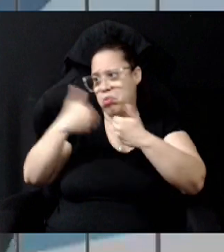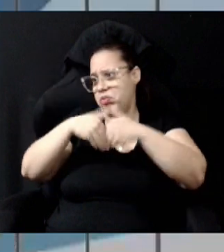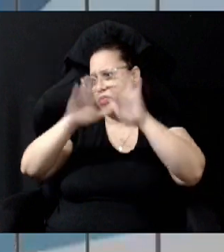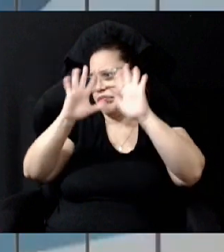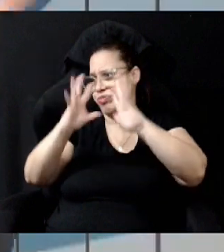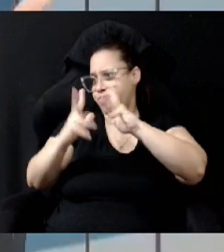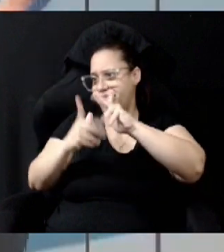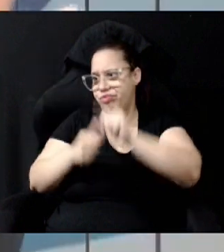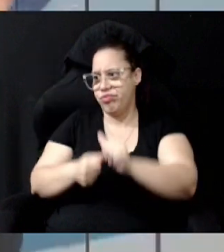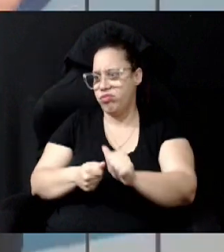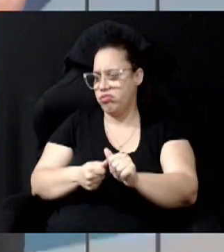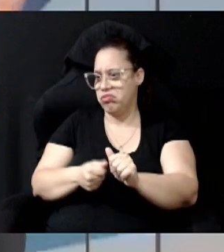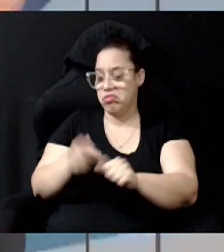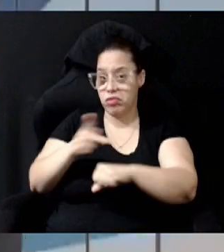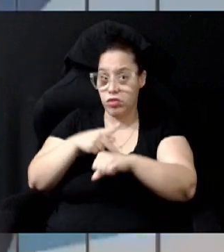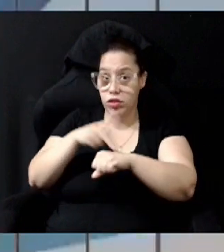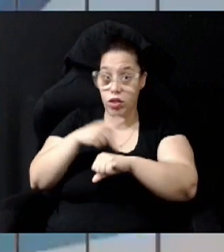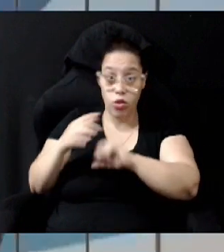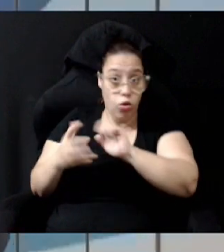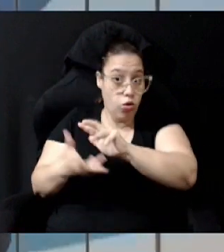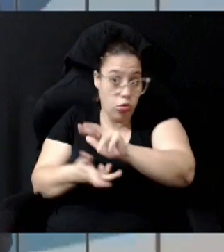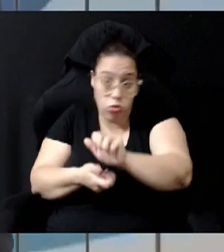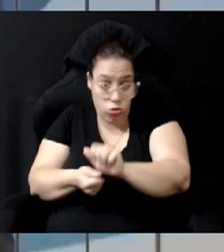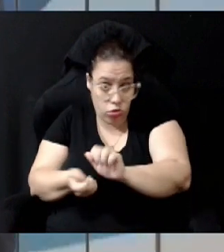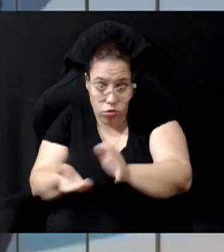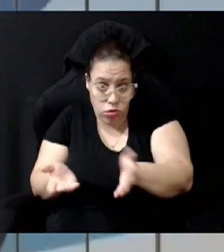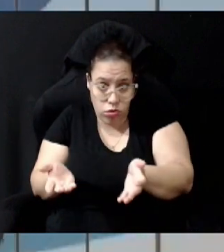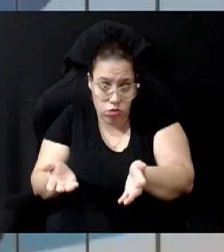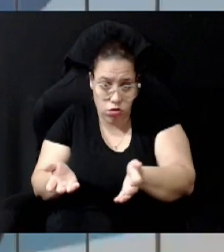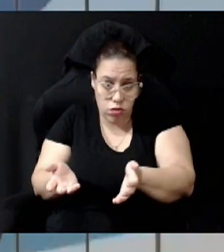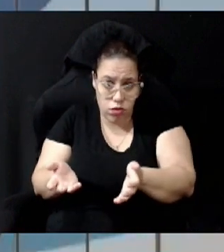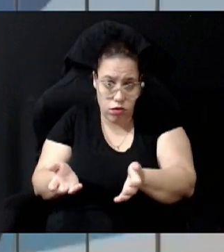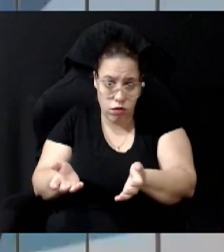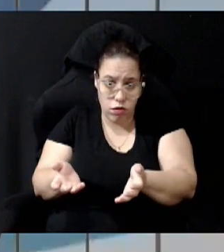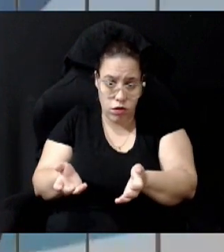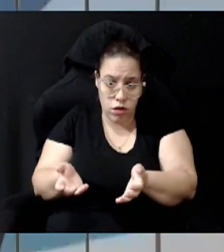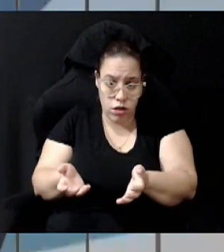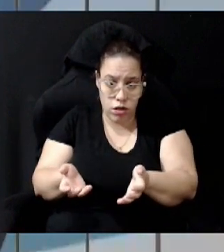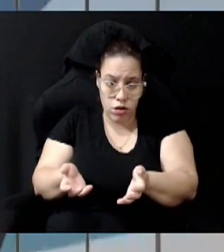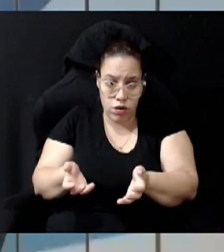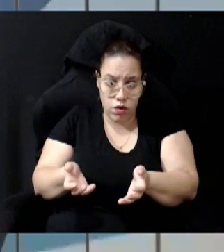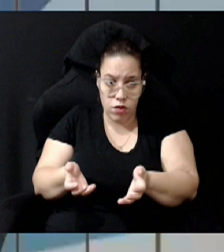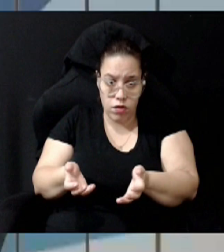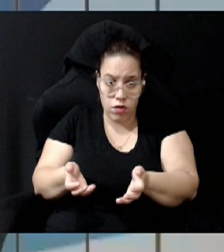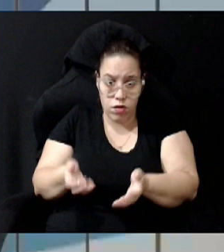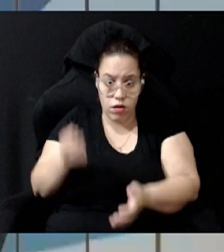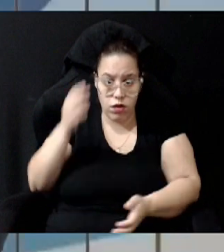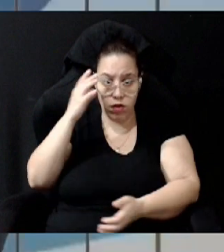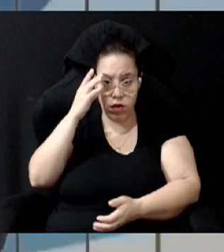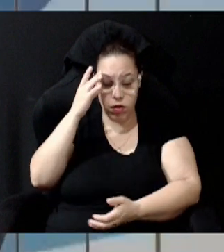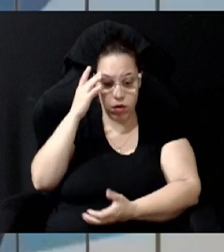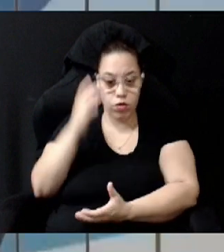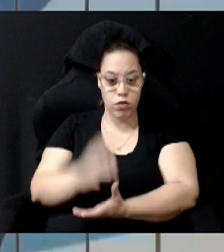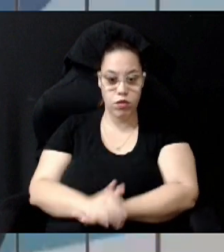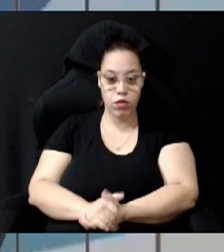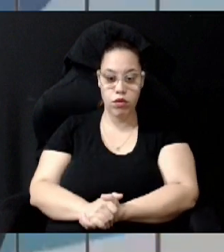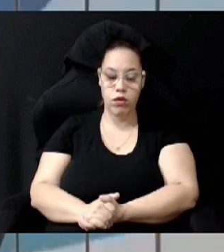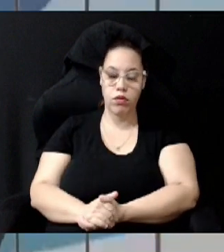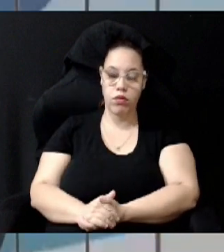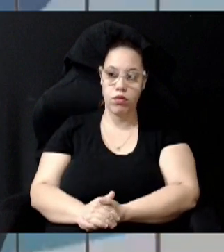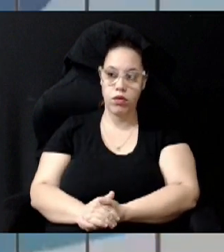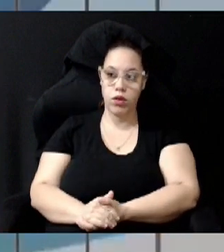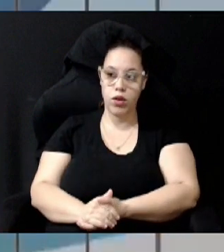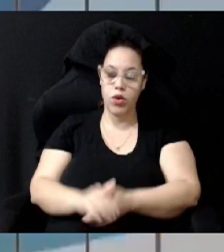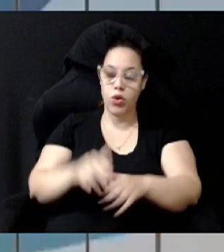ou num mundo em que há um espectro brutal, né, de posições